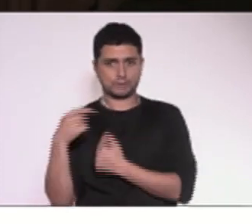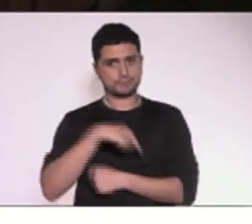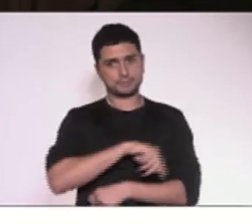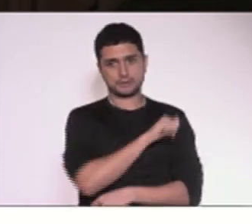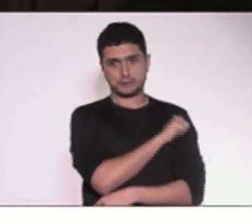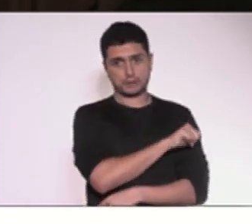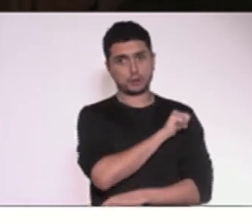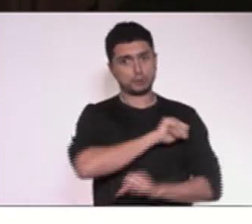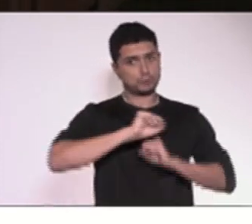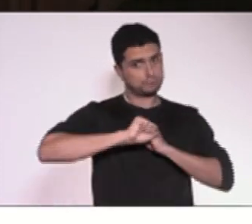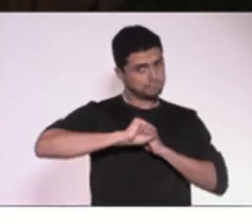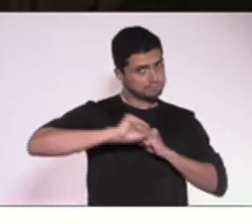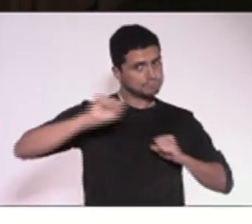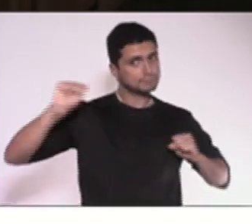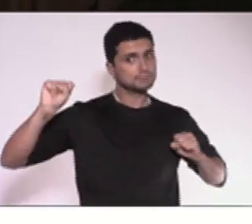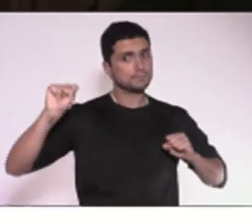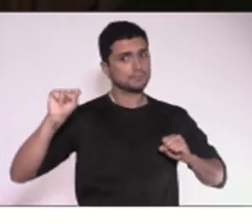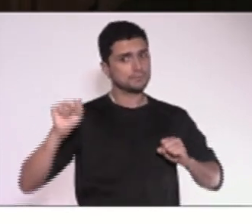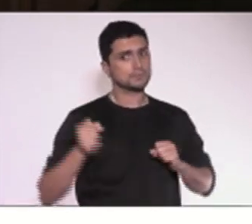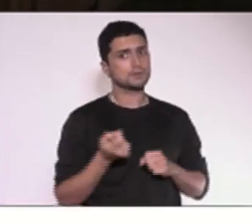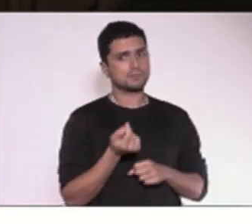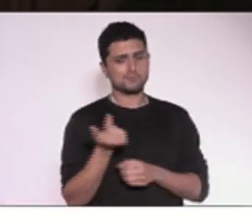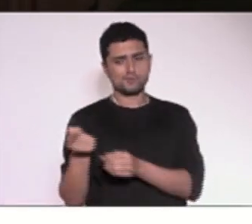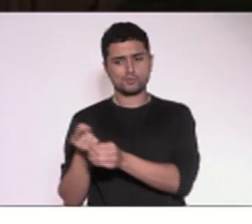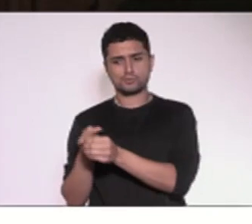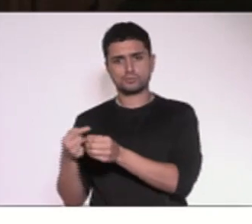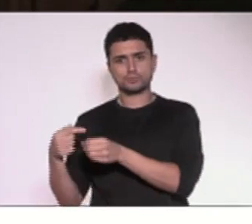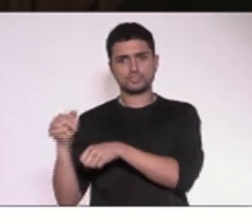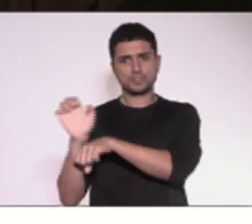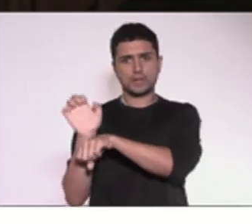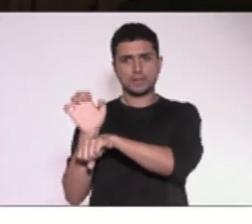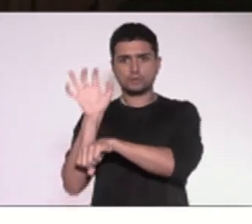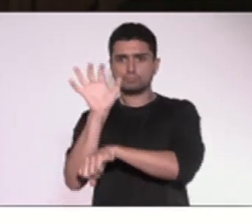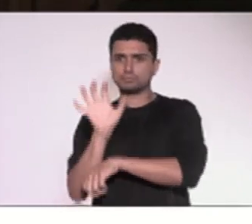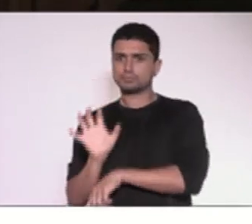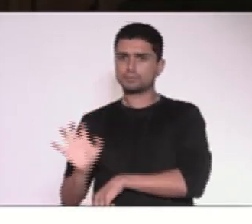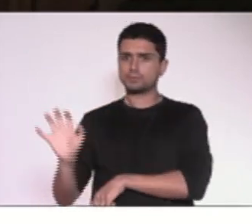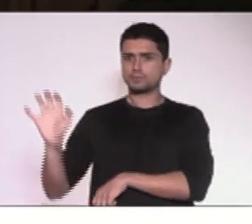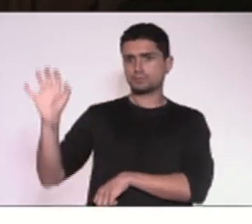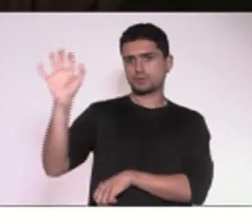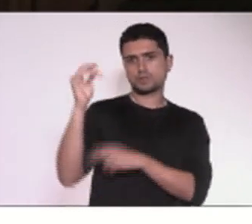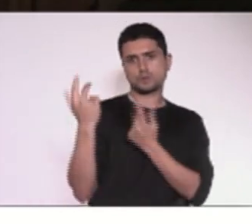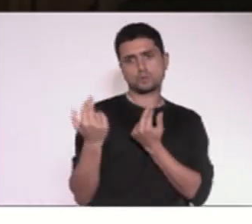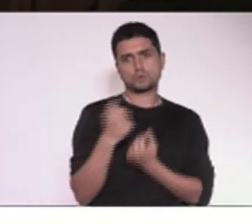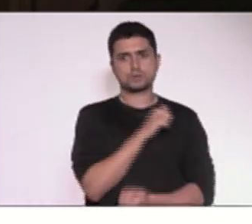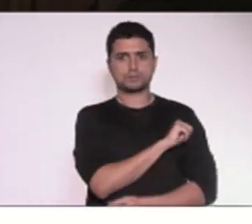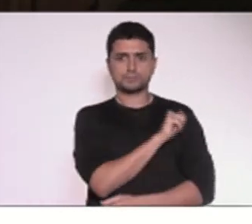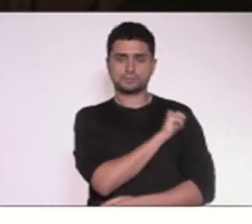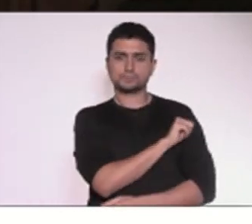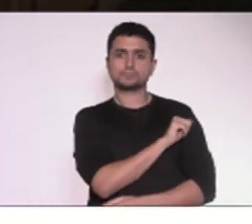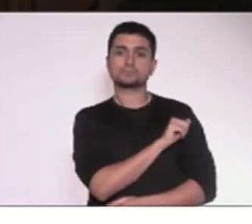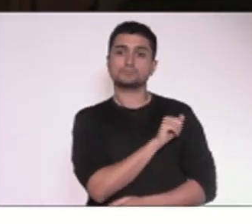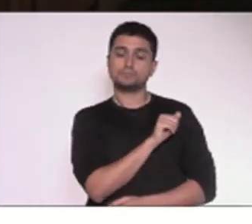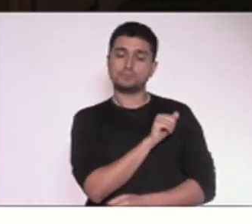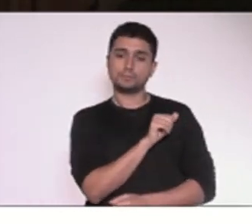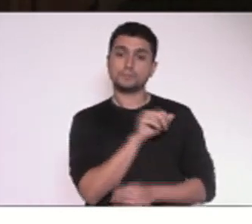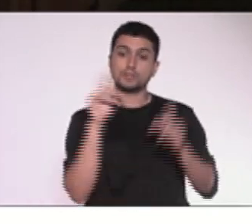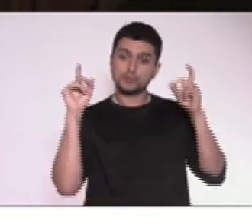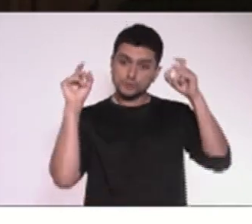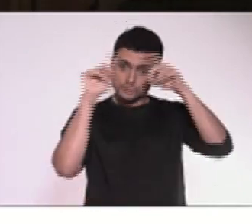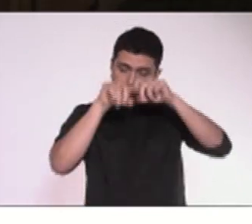os estados com a dimensão do nosso, tenha as dificuldades orçamentárias que nós temos.